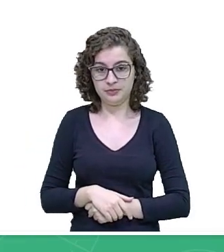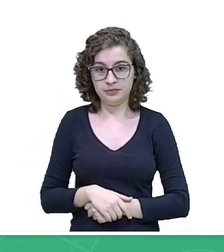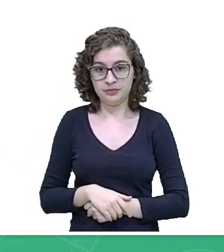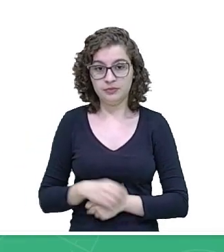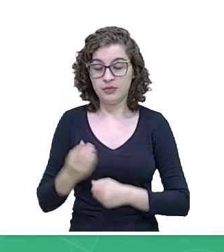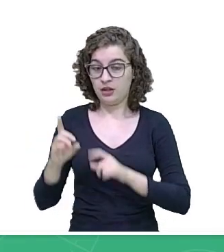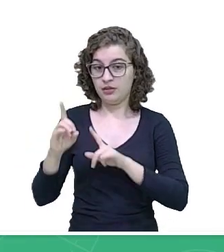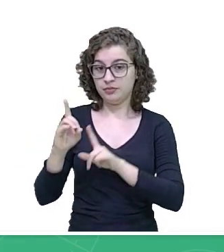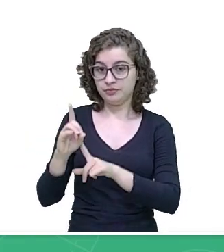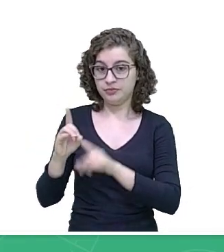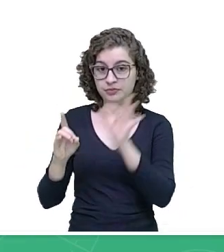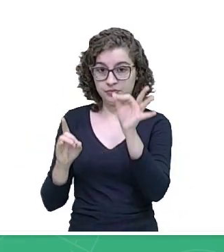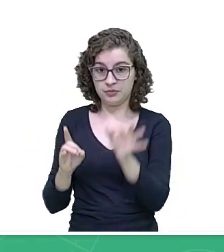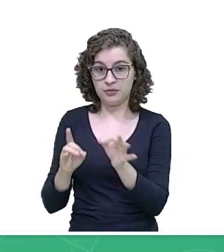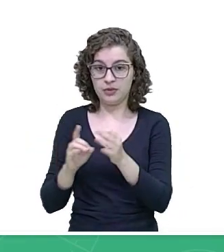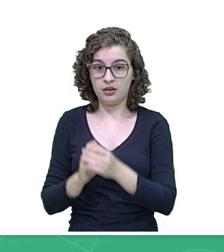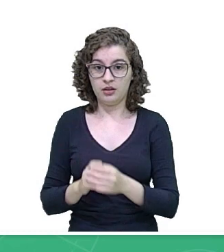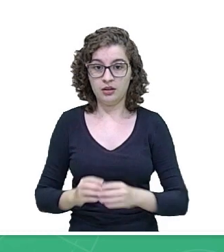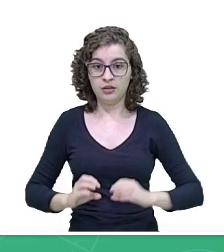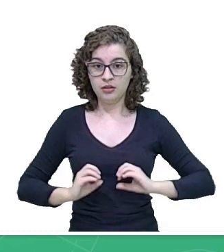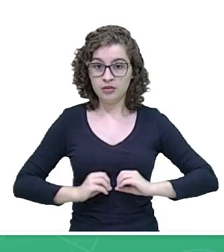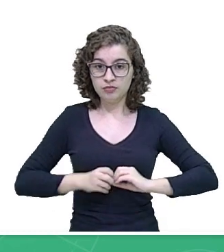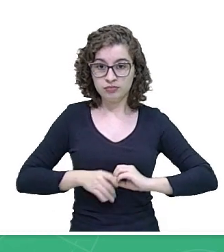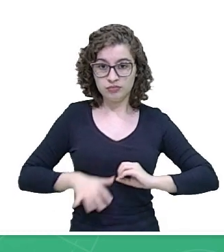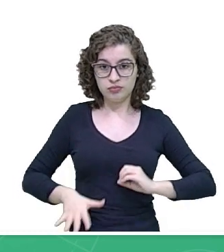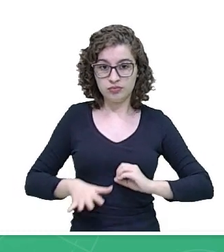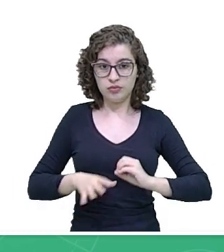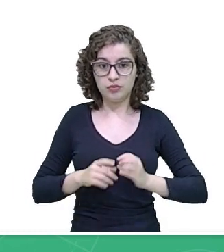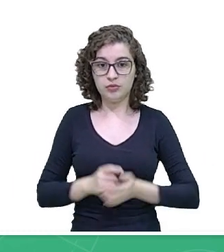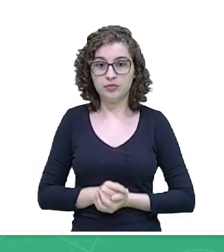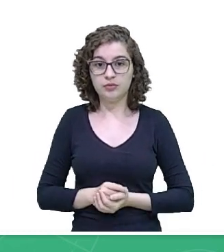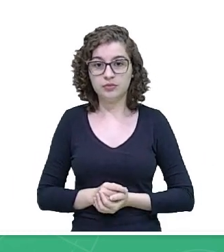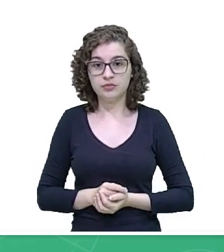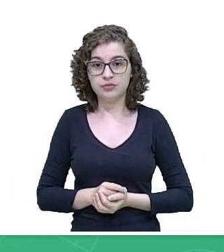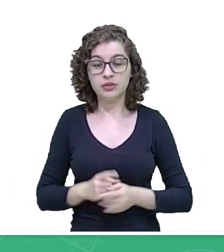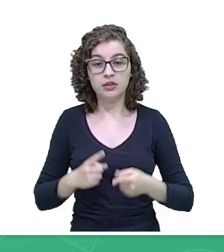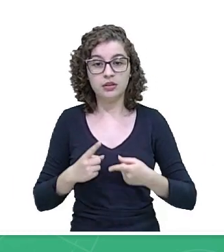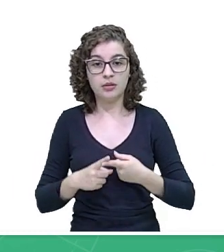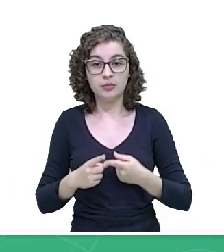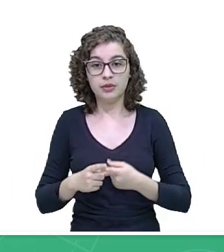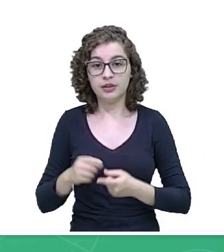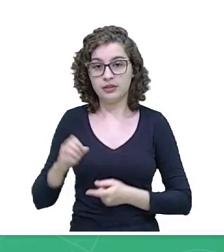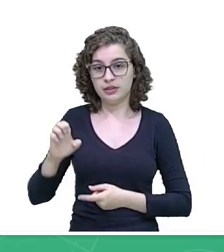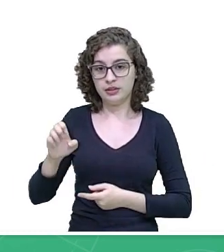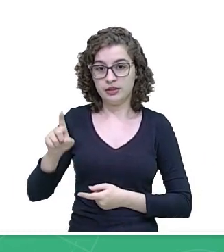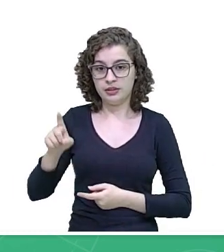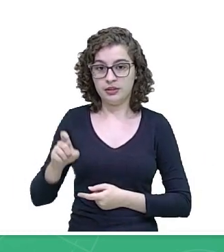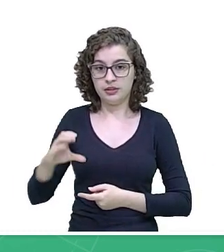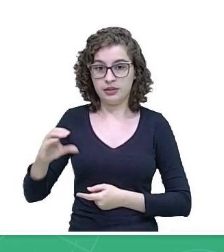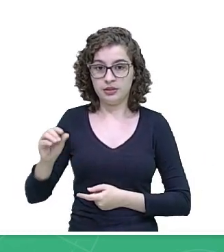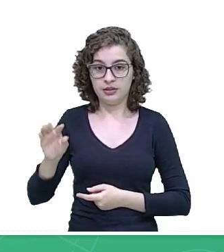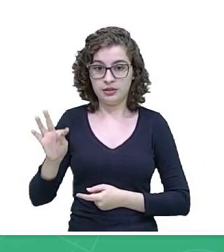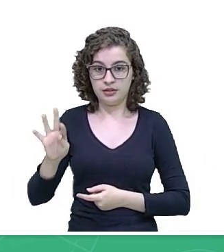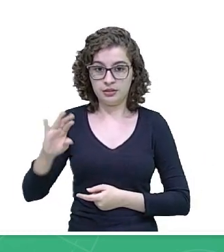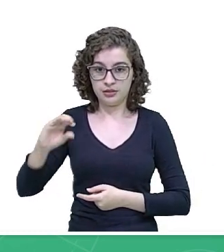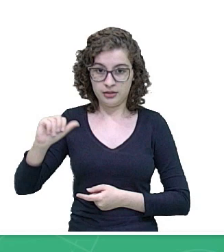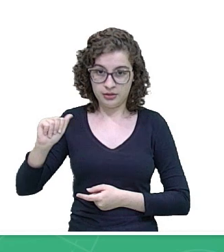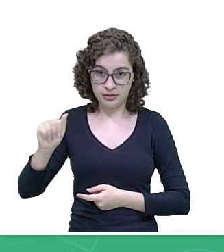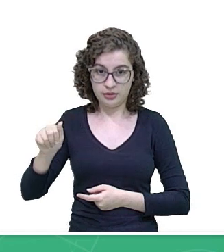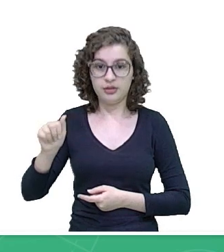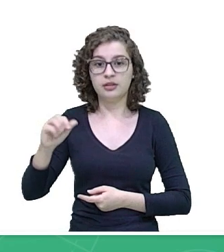urinário é o responsável pela formação da urina e por sua excreção. A urina é rica em excretas nitrogenadas como ácido